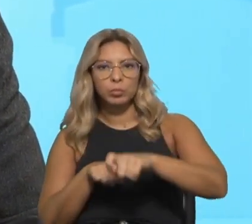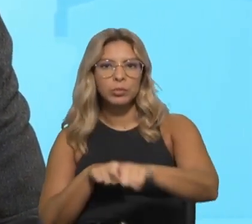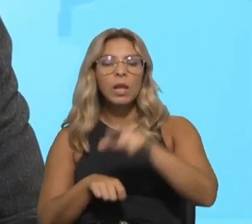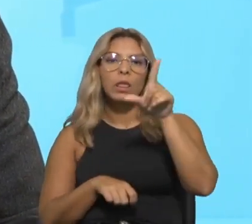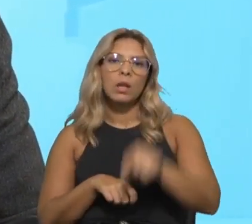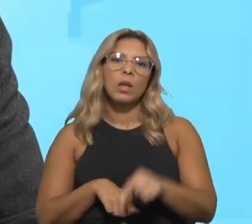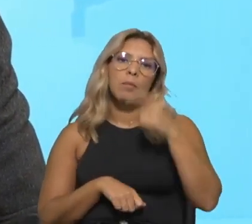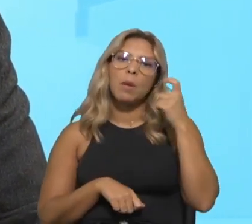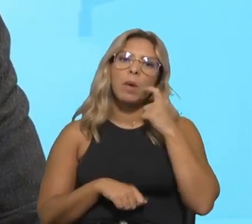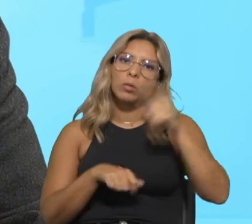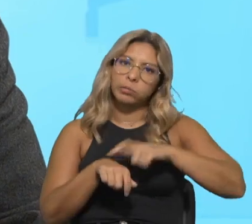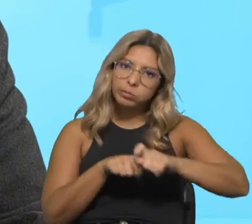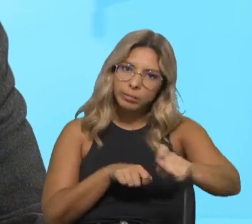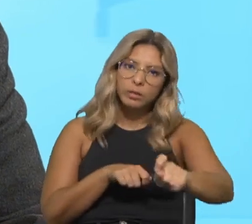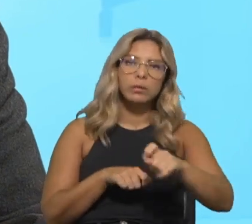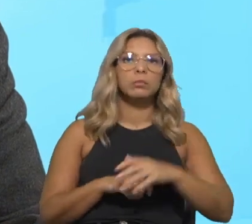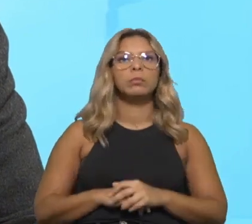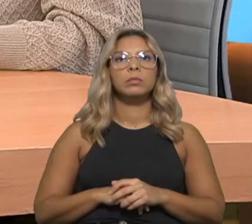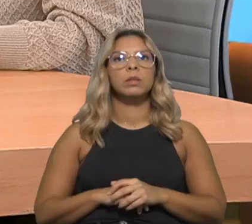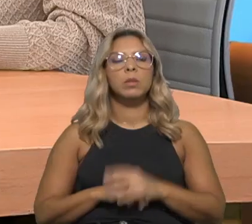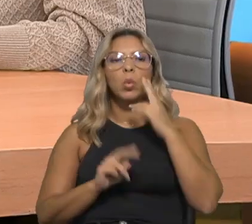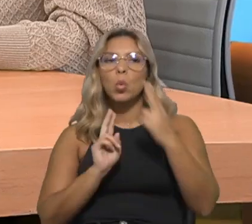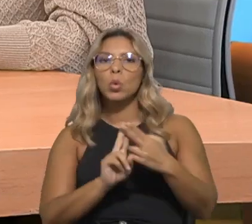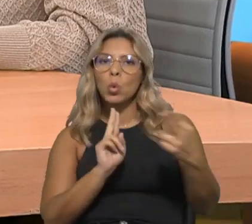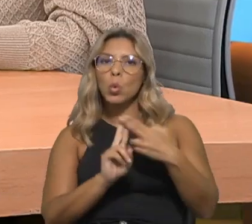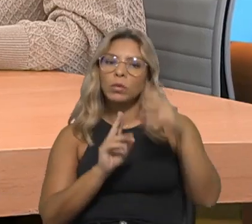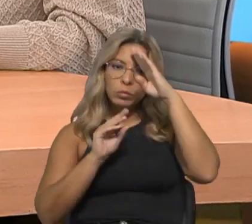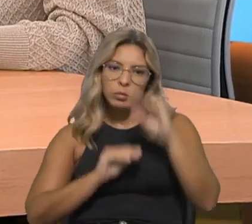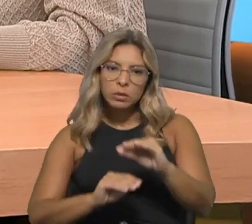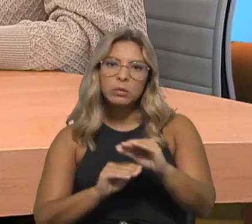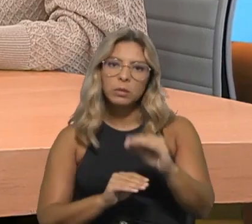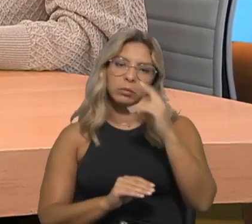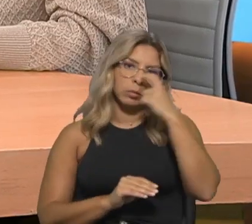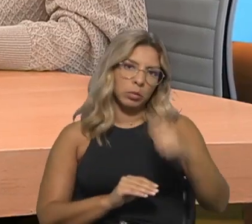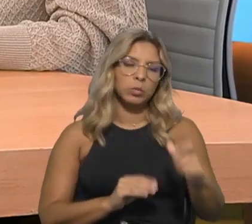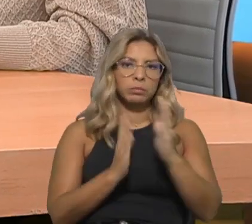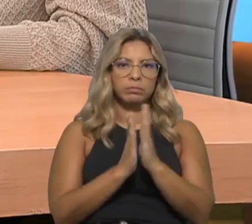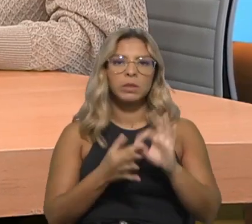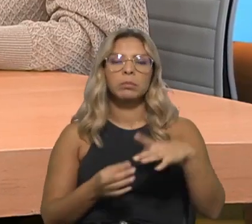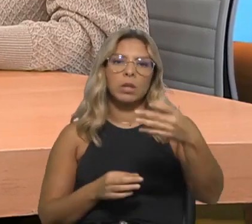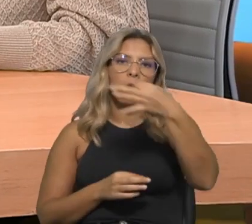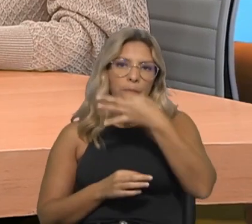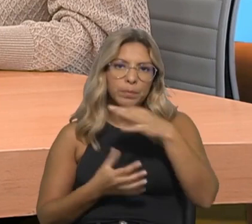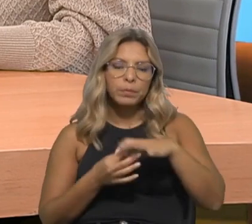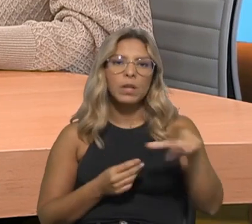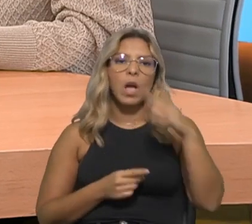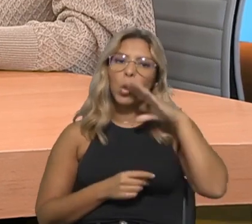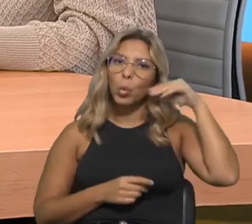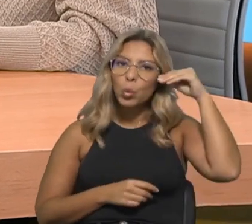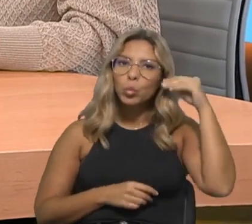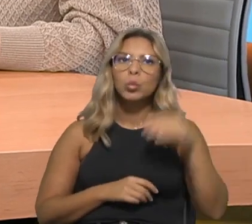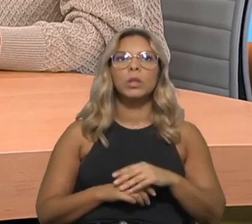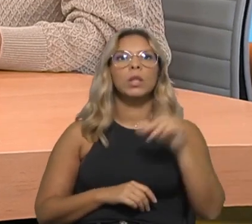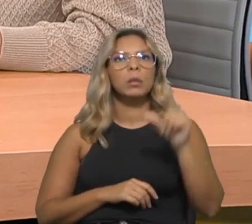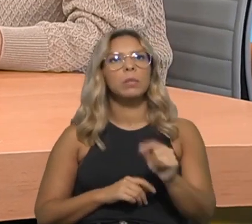eh temos encontros de formação para acólitos para crismandos para adultos e